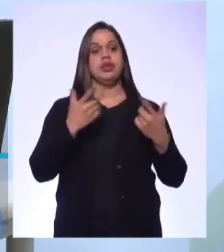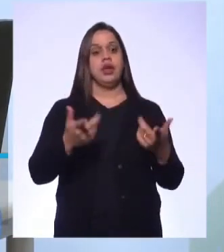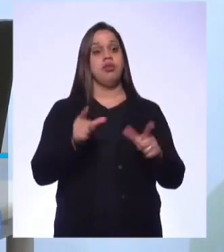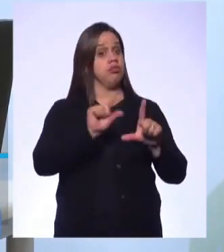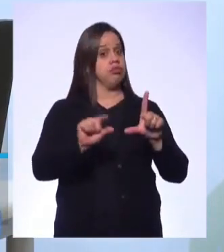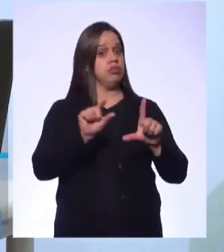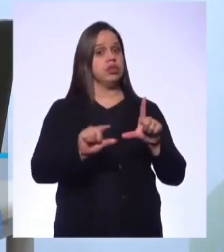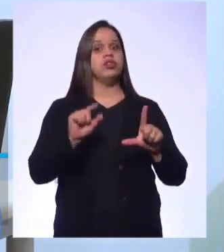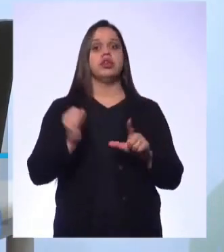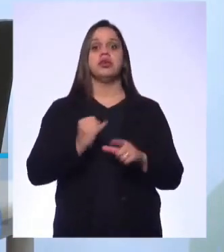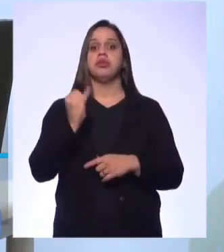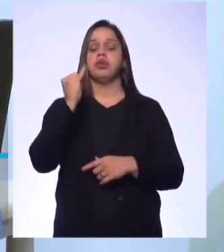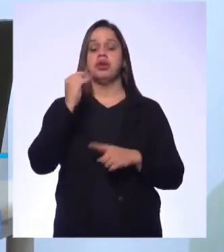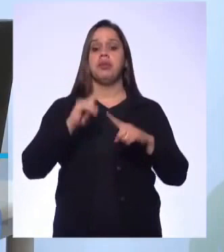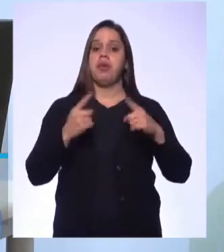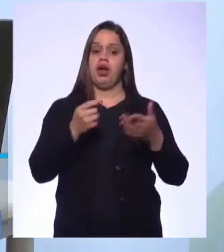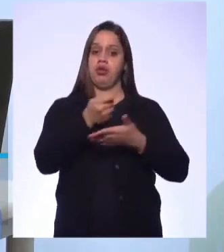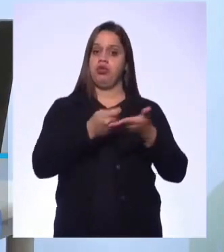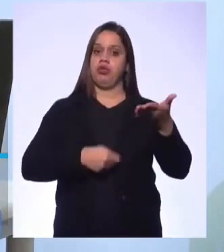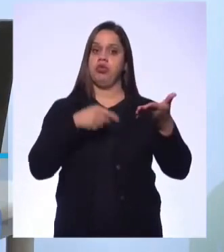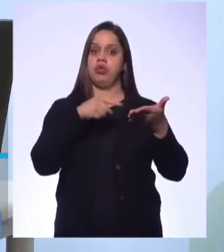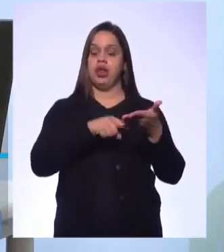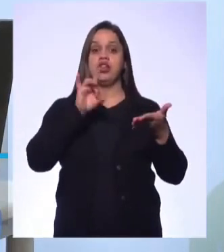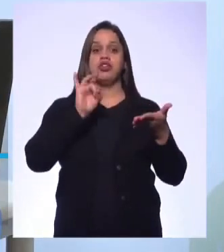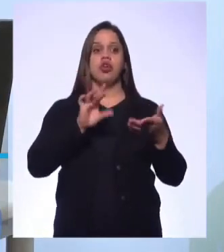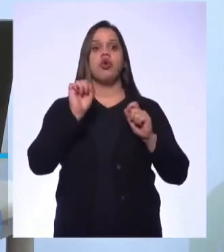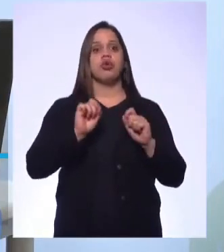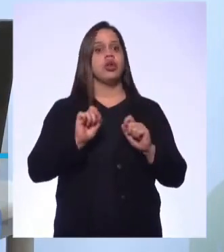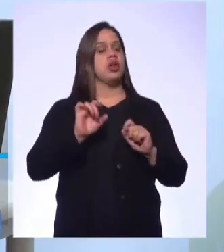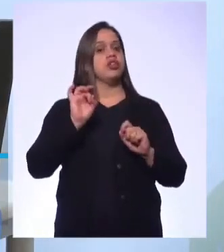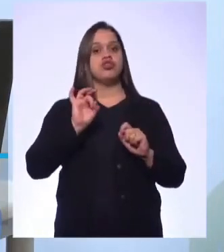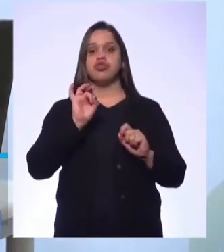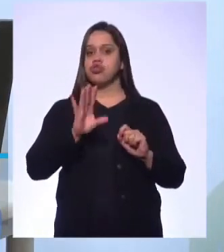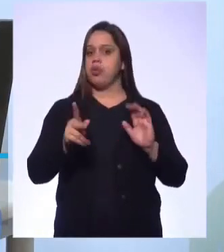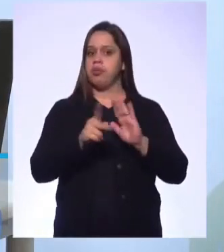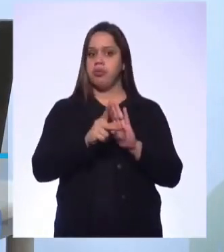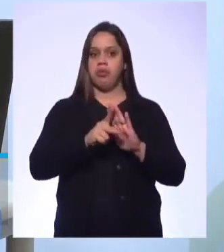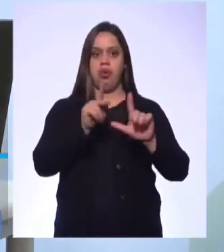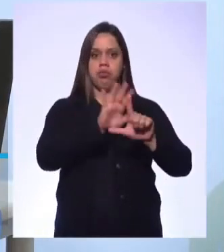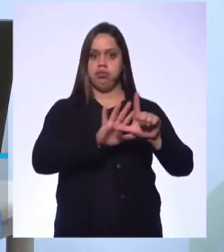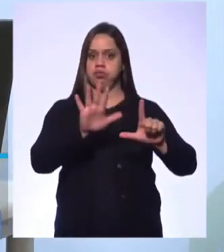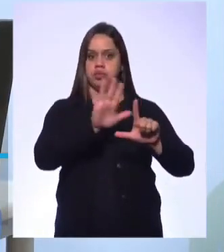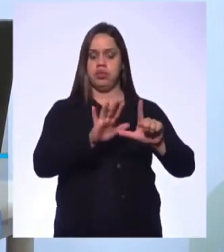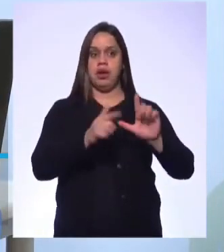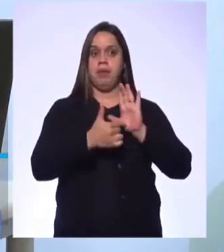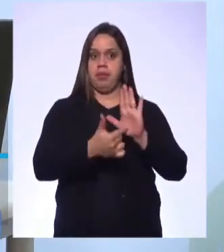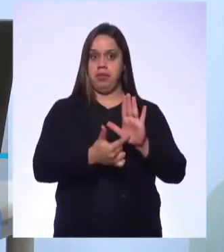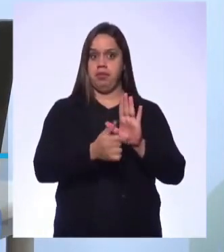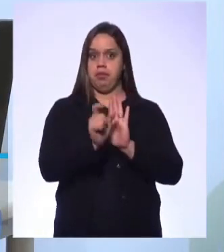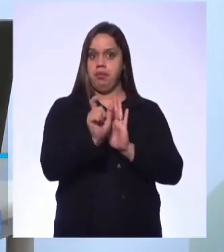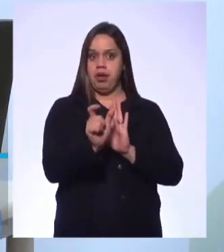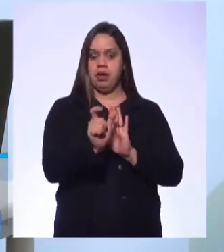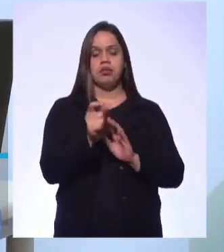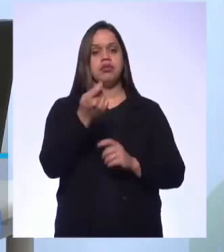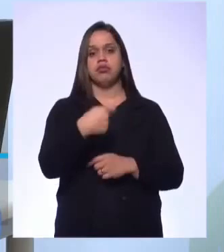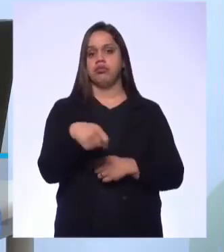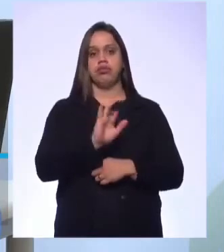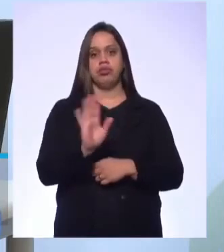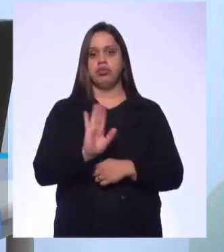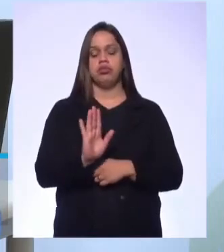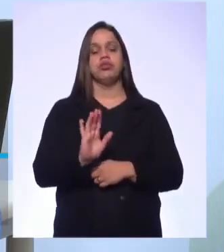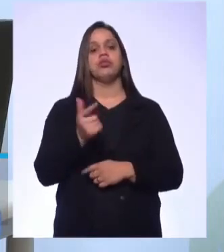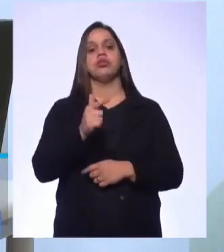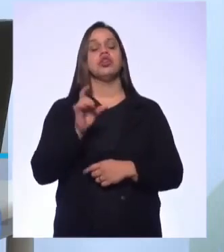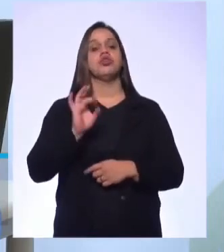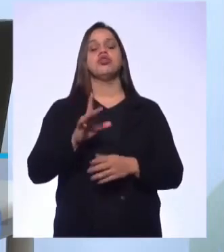legenda, mas o texto em si é só essa gravura, só essa imagem. Apresenta aí alguma palavra? Não, só temos os